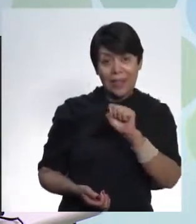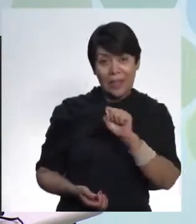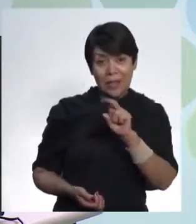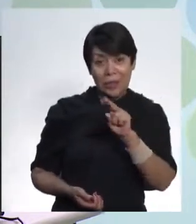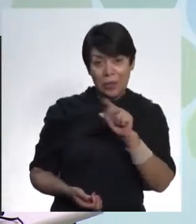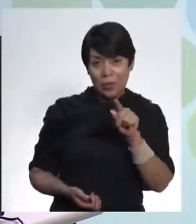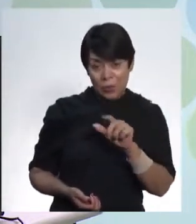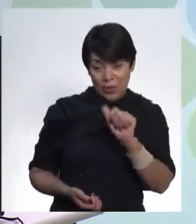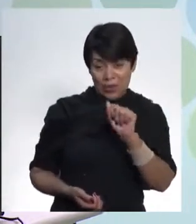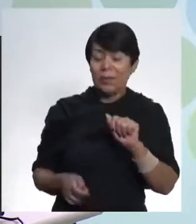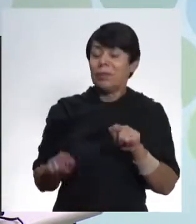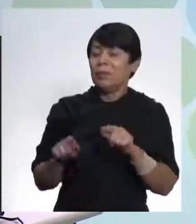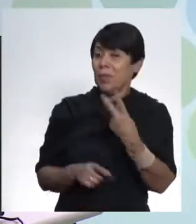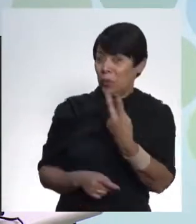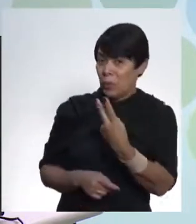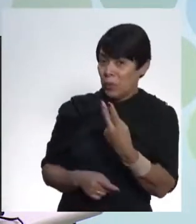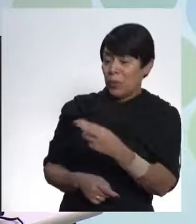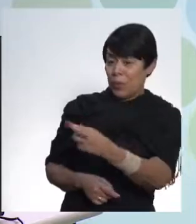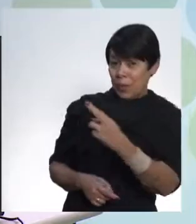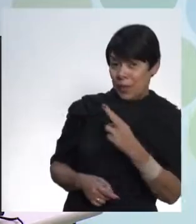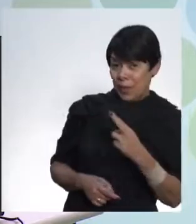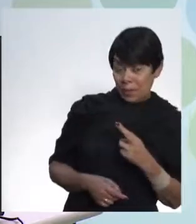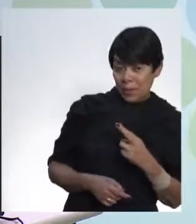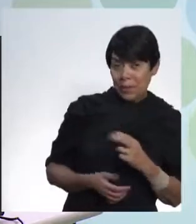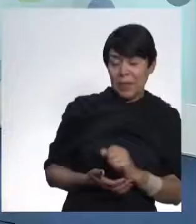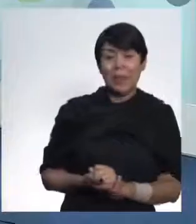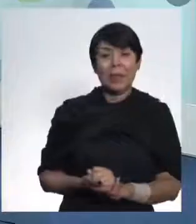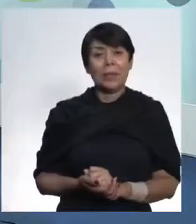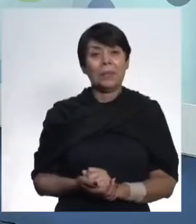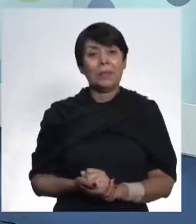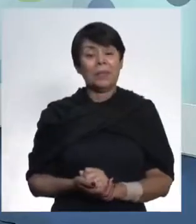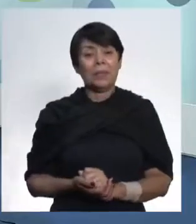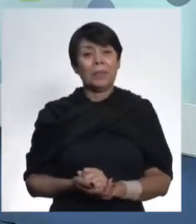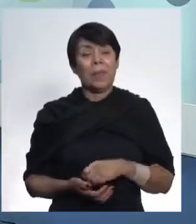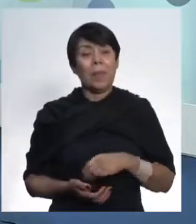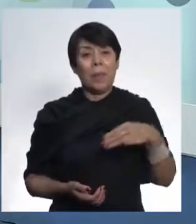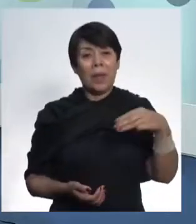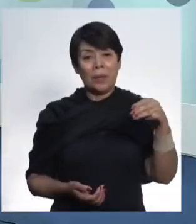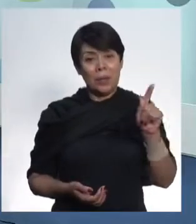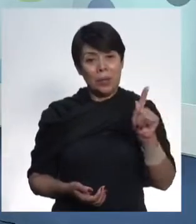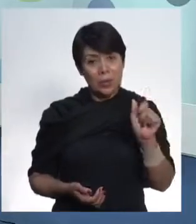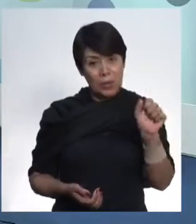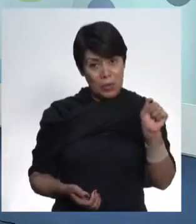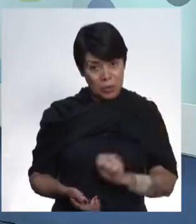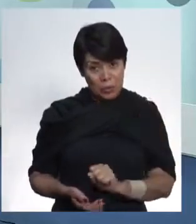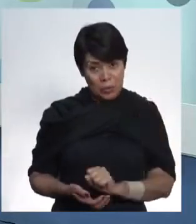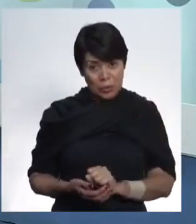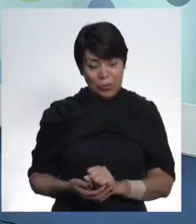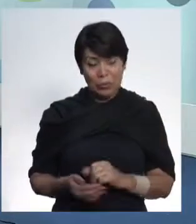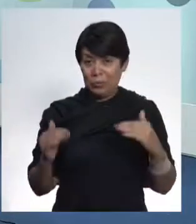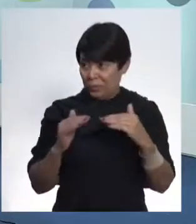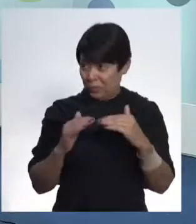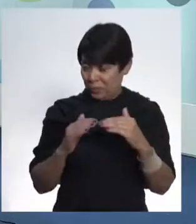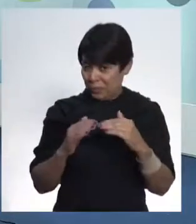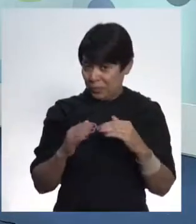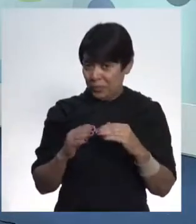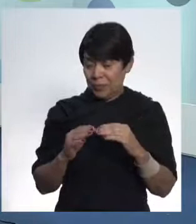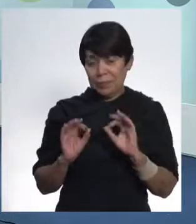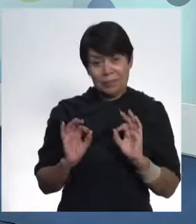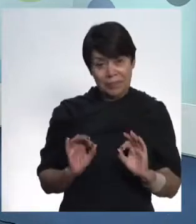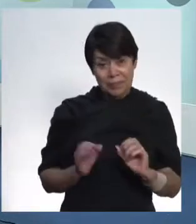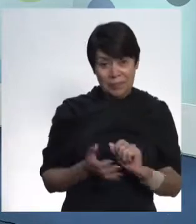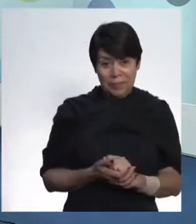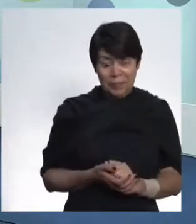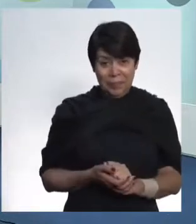primeira questão, Mato Grosso do Sul e Mato Grosso, confere? Confere, perfeito. Isso mesmo. Então, vamos